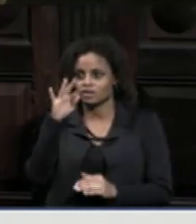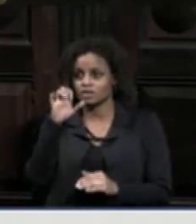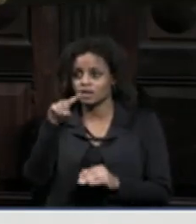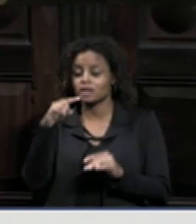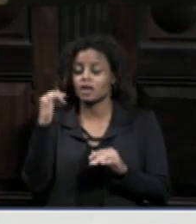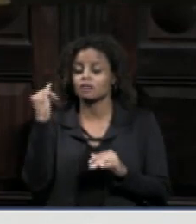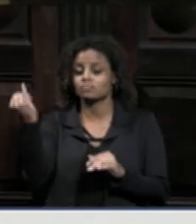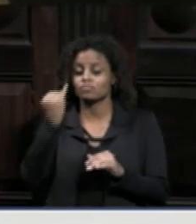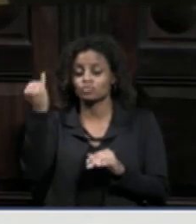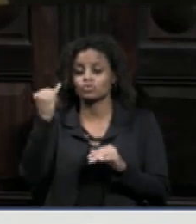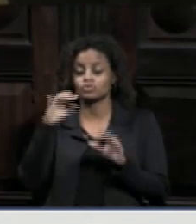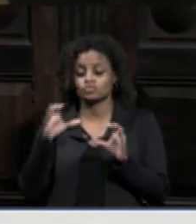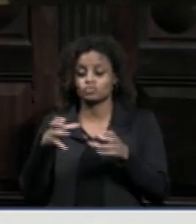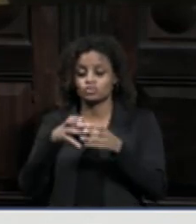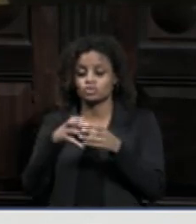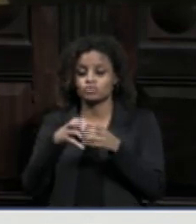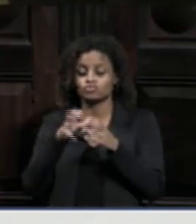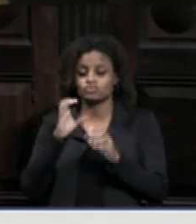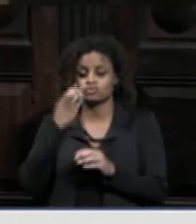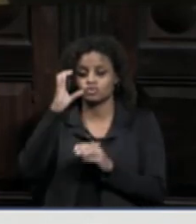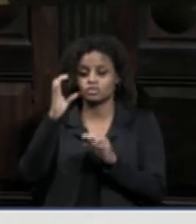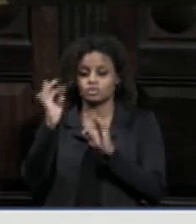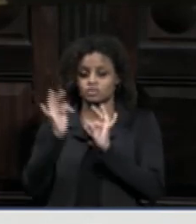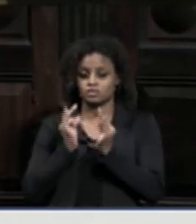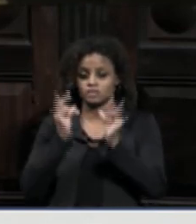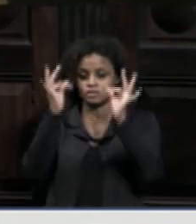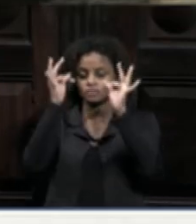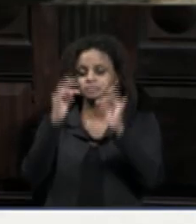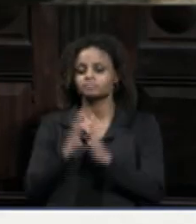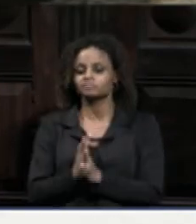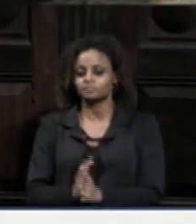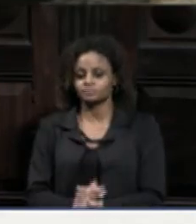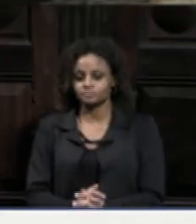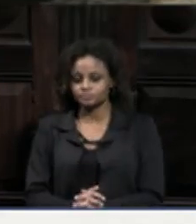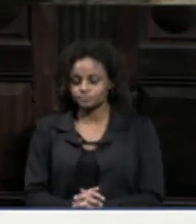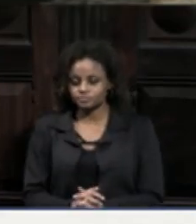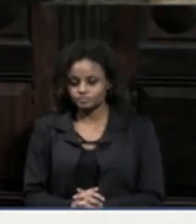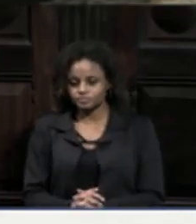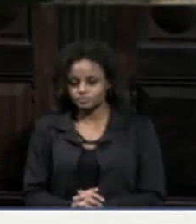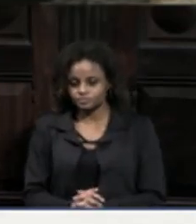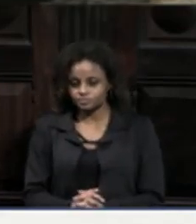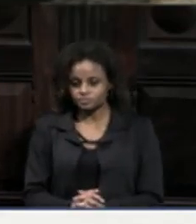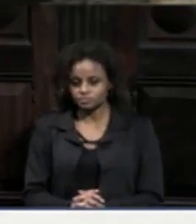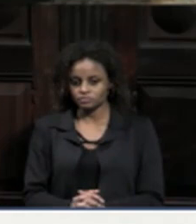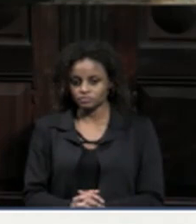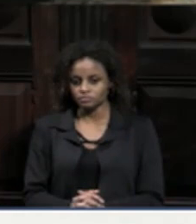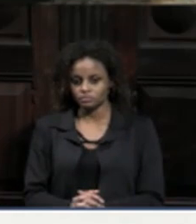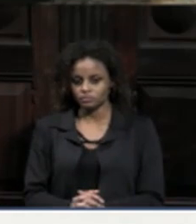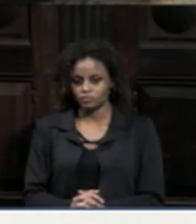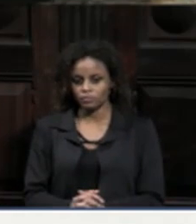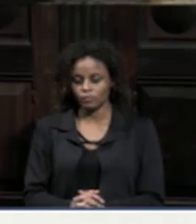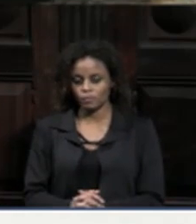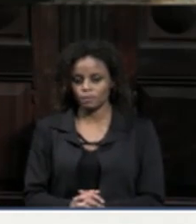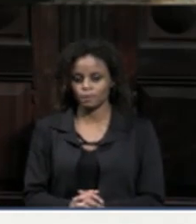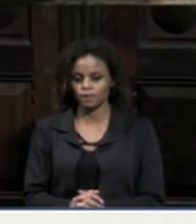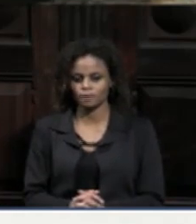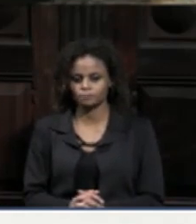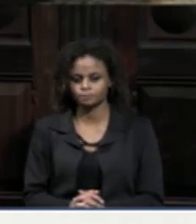Com a palavra, o novo deputado Leomar Coelho. Eu queria ir também na direção da